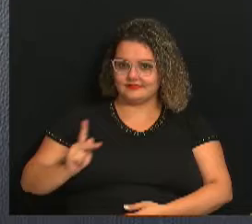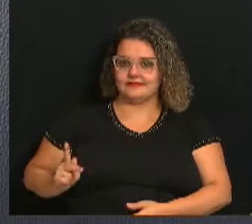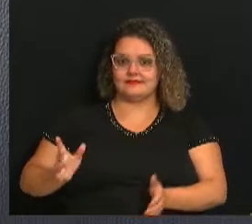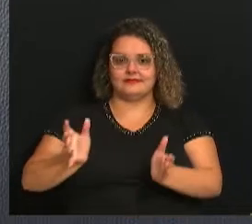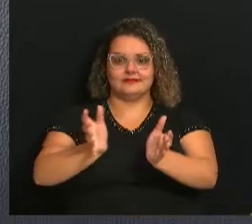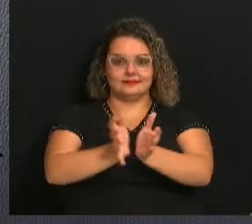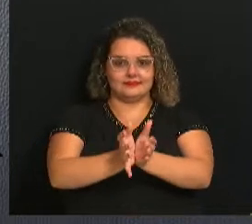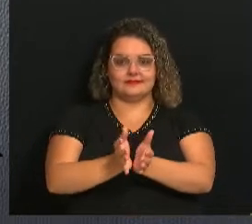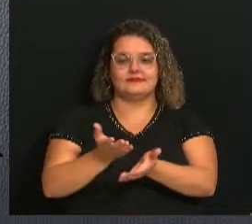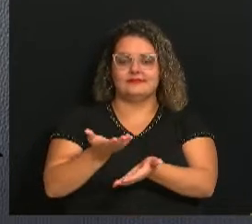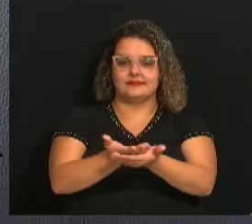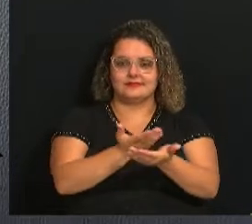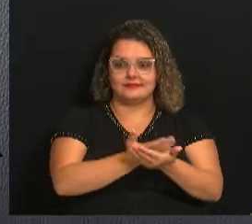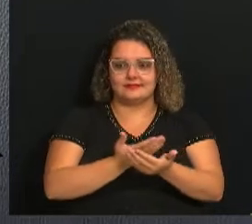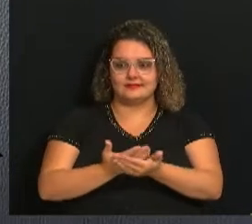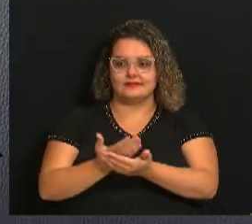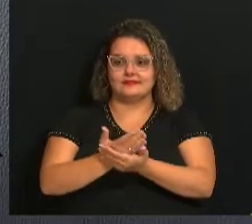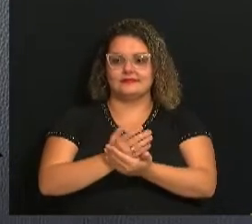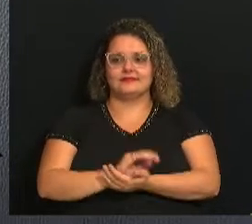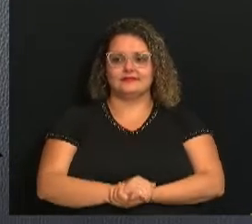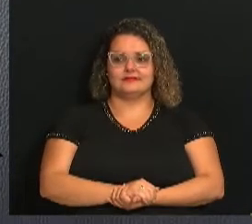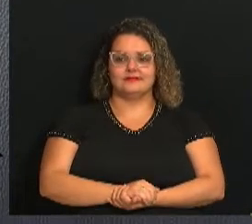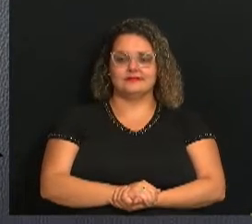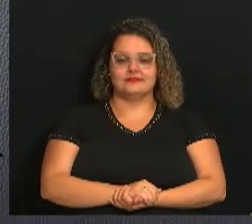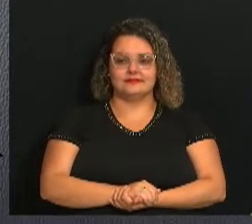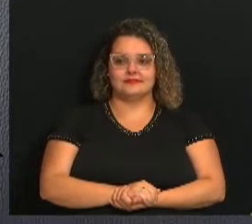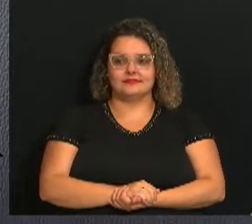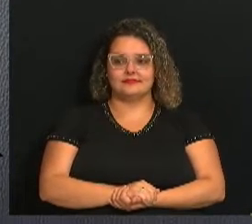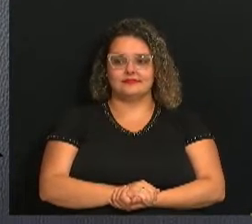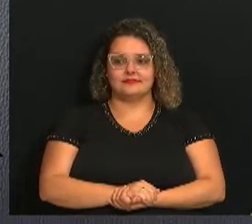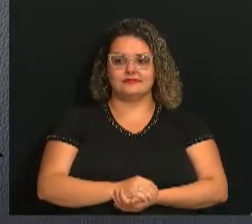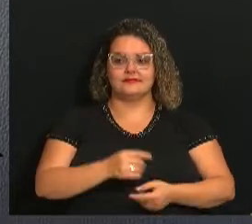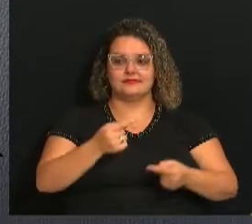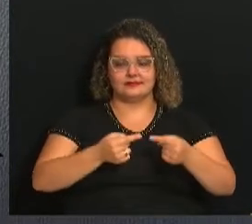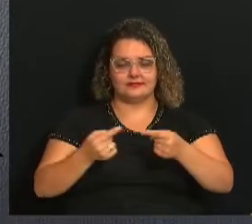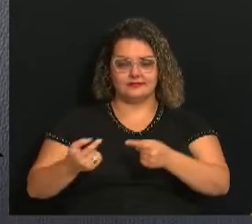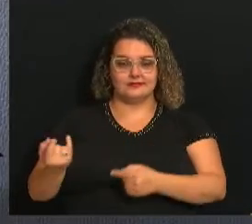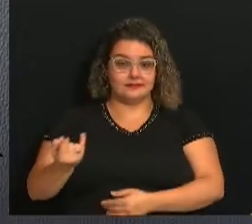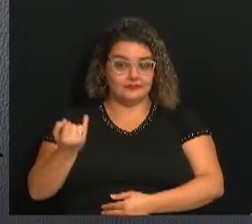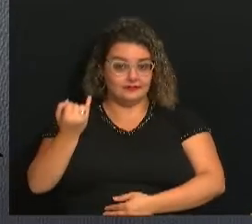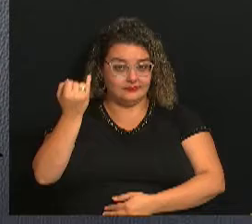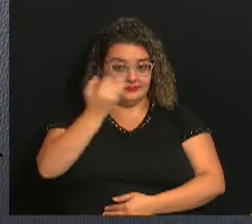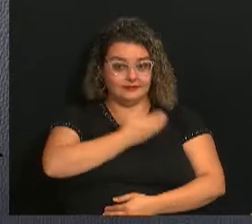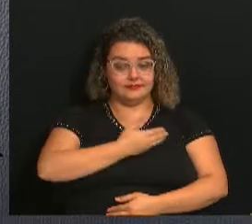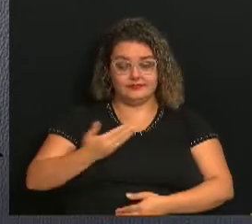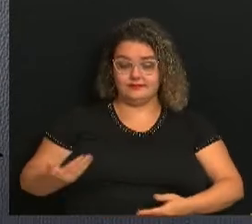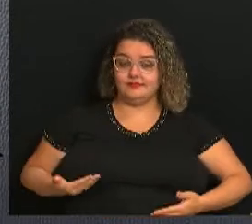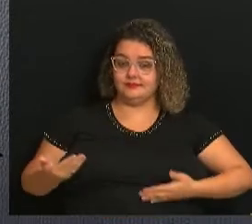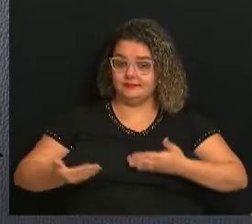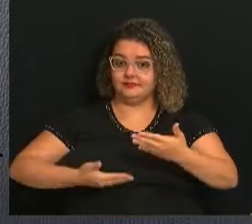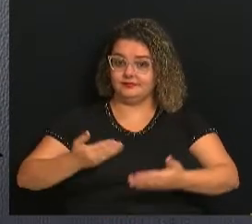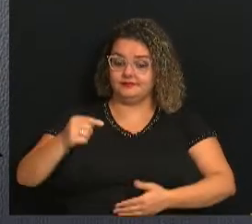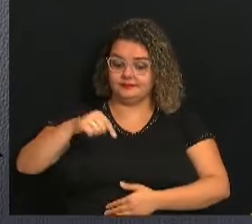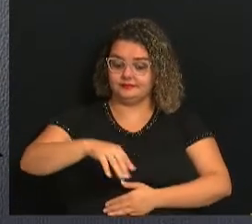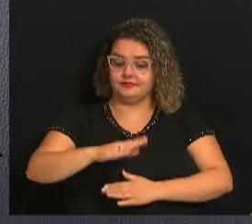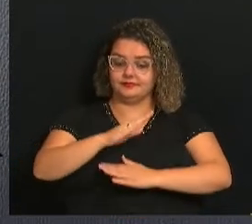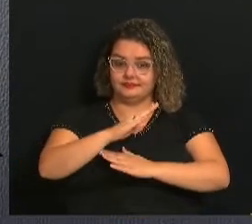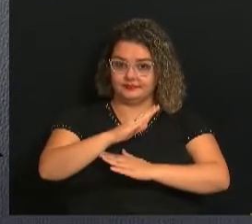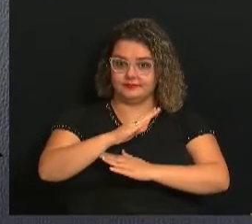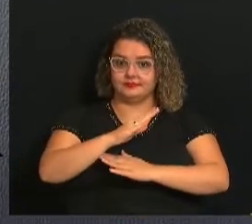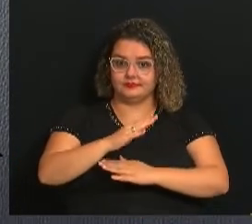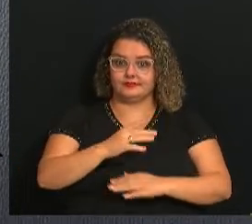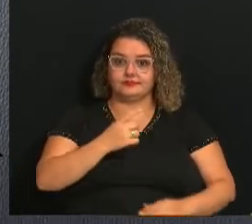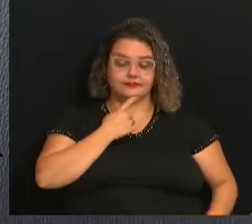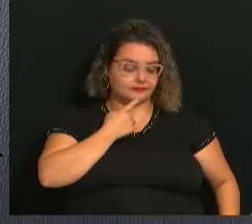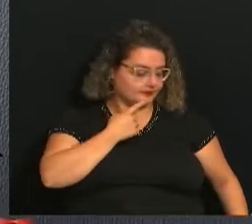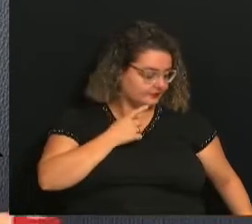Estudos, e debate aqui a importância do funcionalismo público aqui na Câmara Municipal de Campinas. Nós